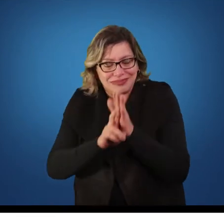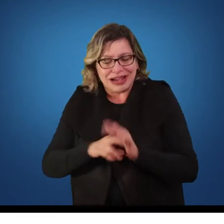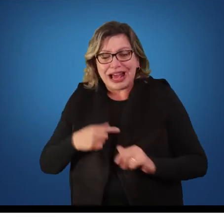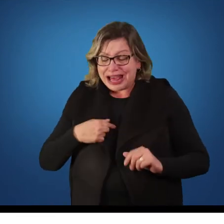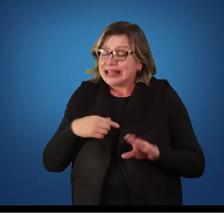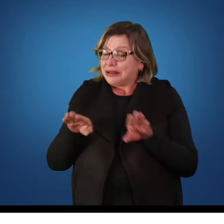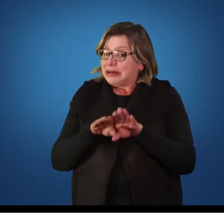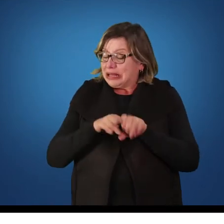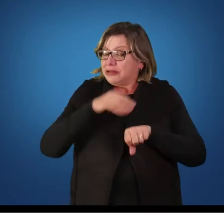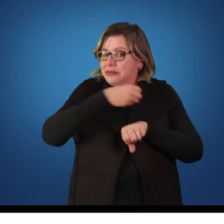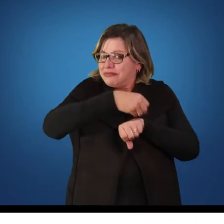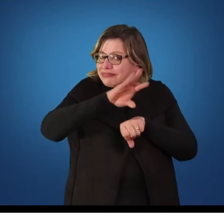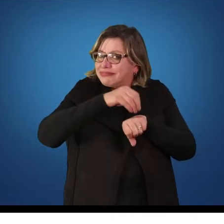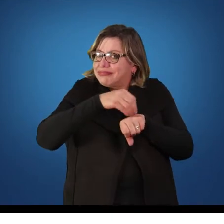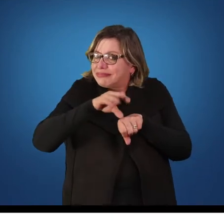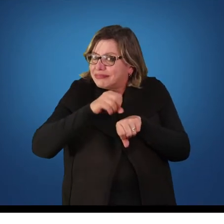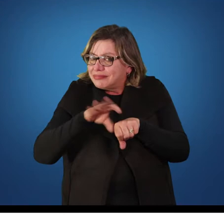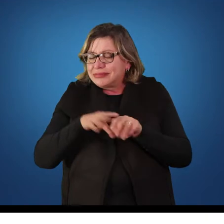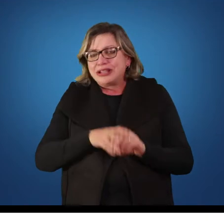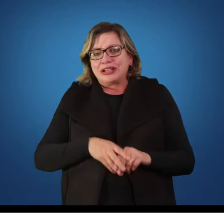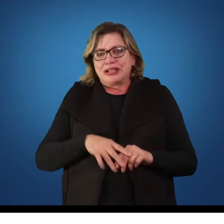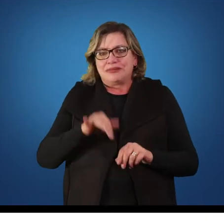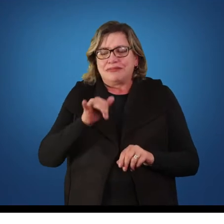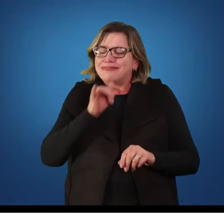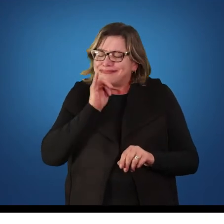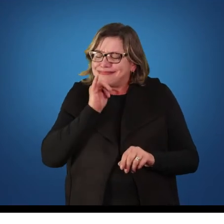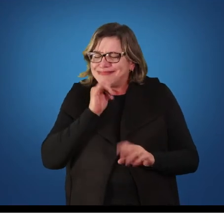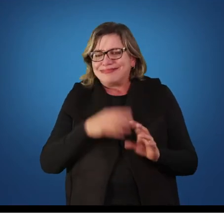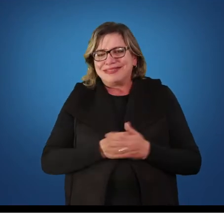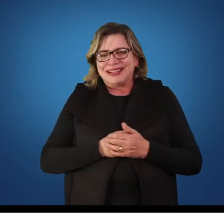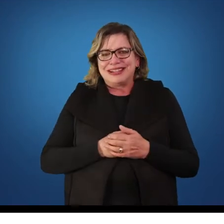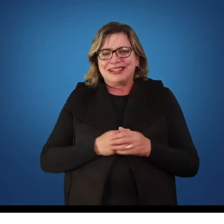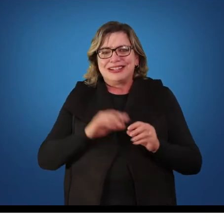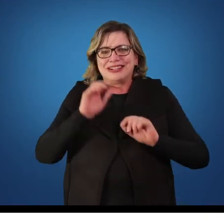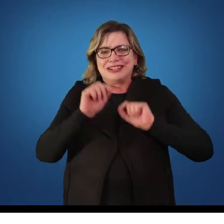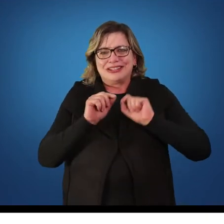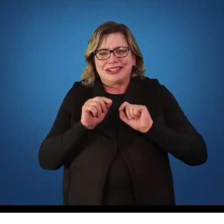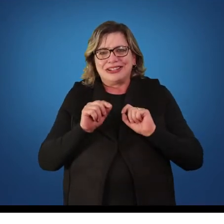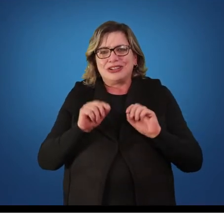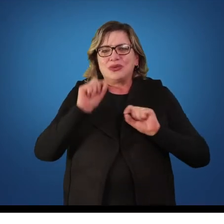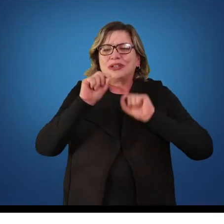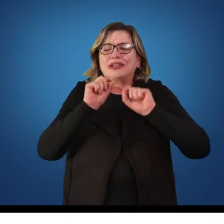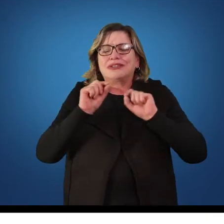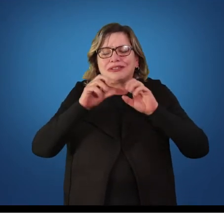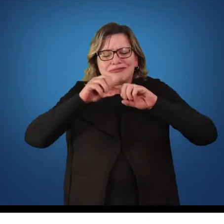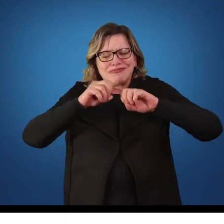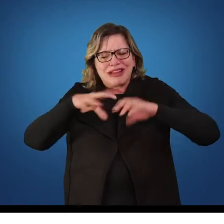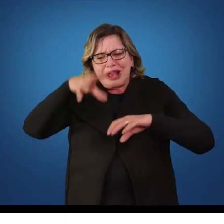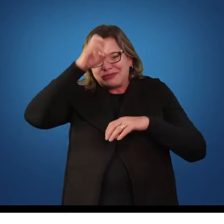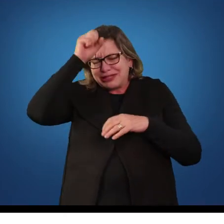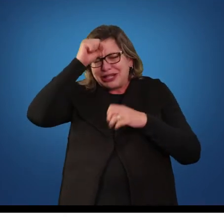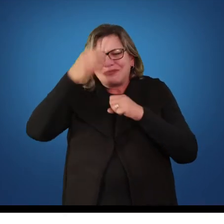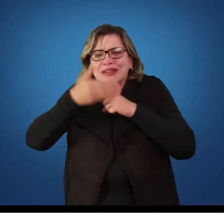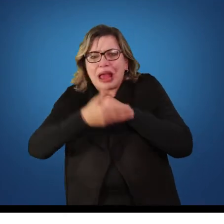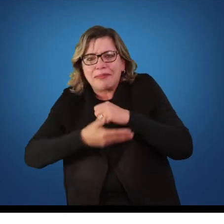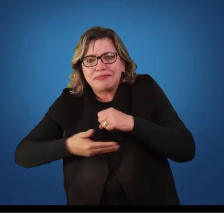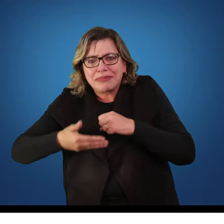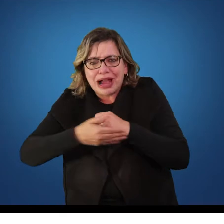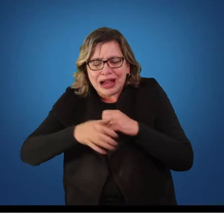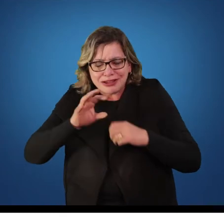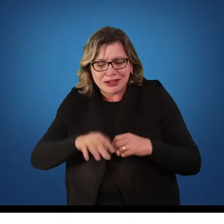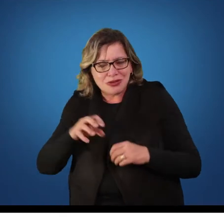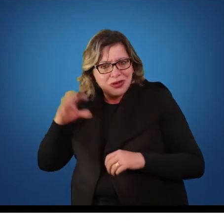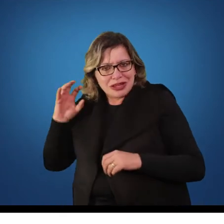o professor esses esses elementos que nós trabalhamos os fundamentos tal exercício